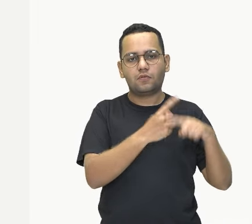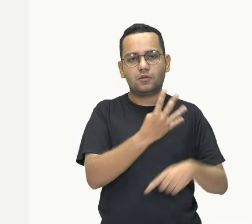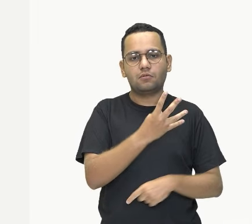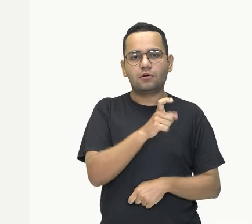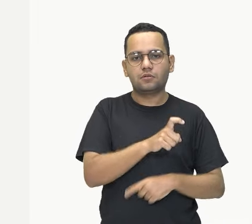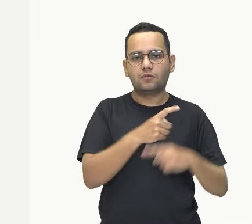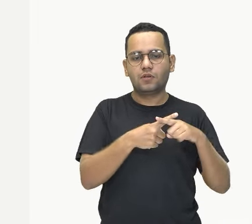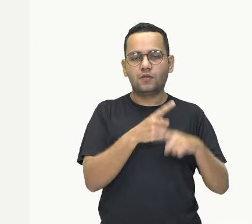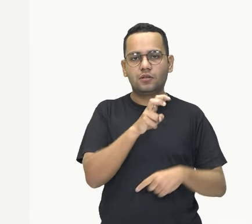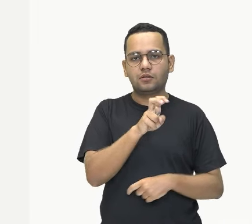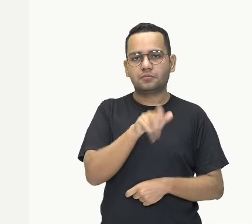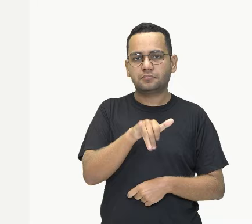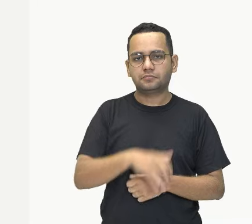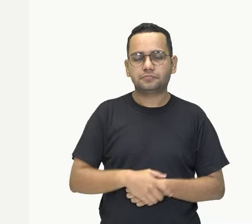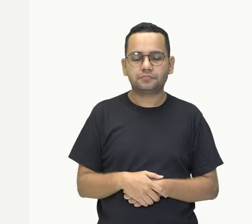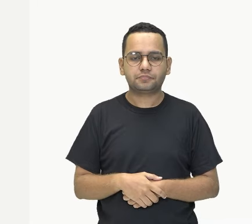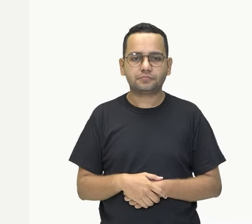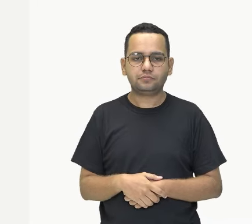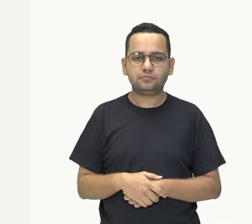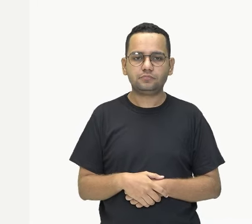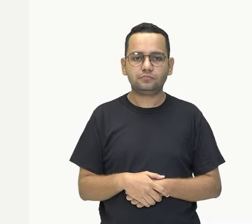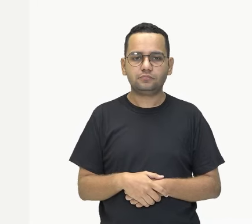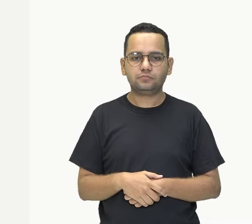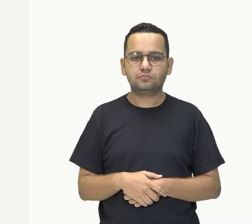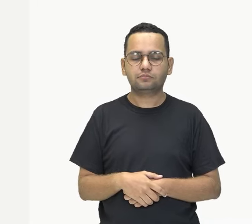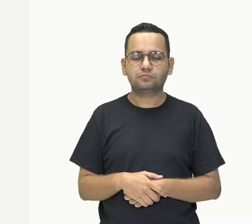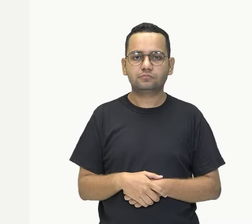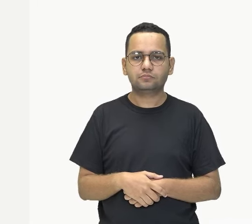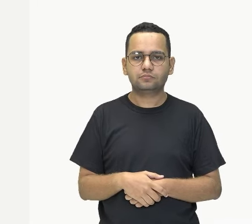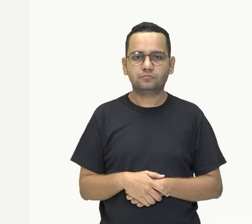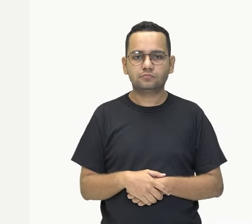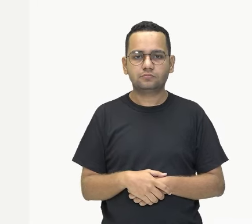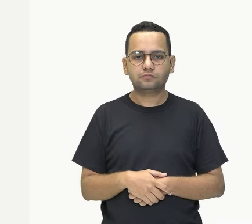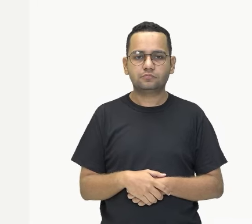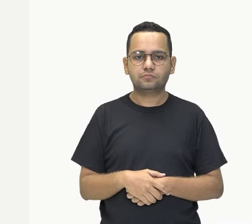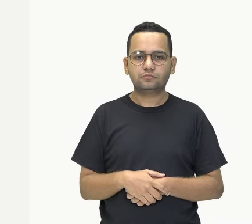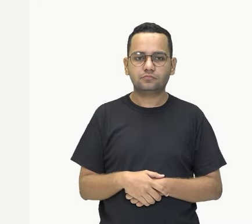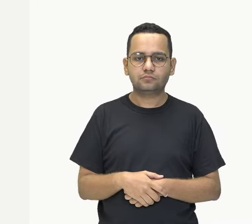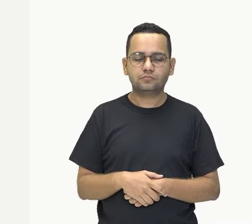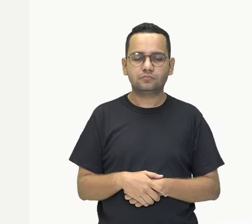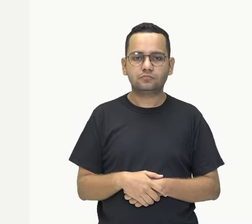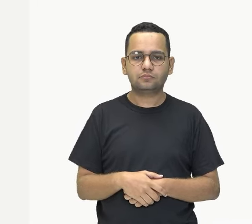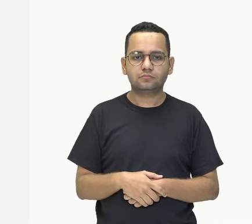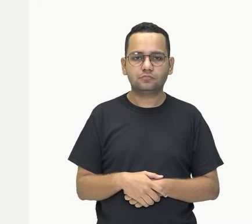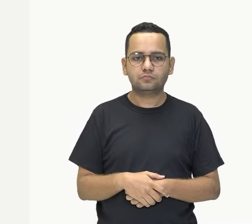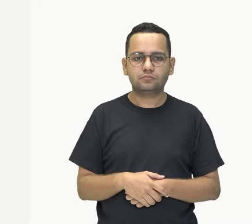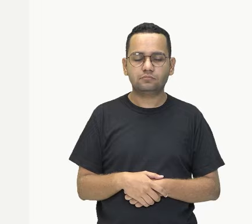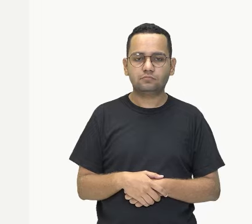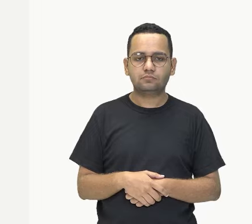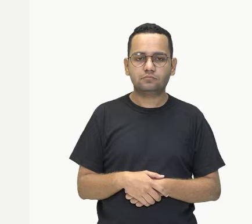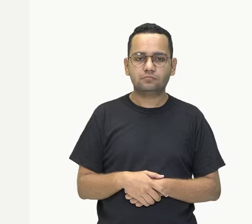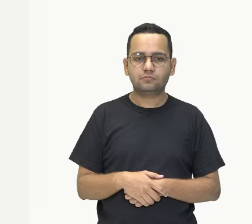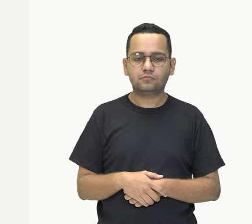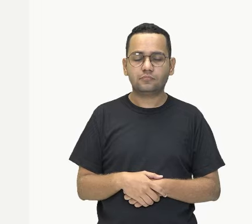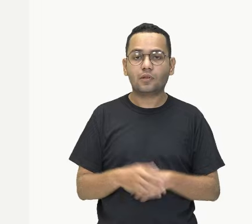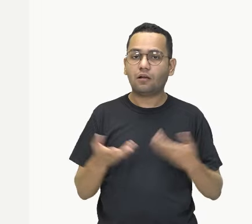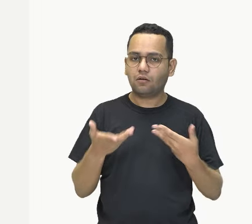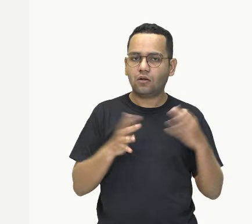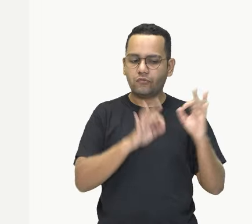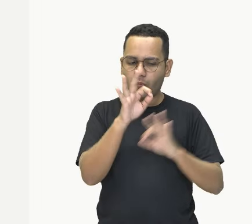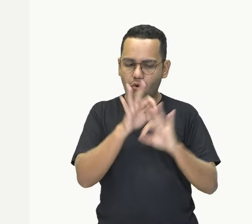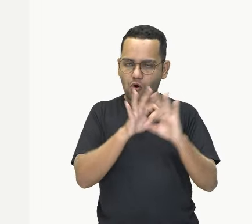Tá? Como é que a gente vai fazer? Vamos separar eles já de acordo com a base da